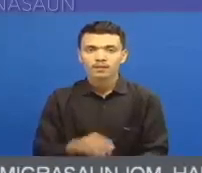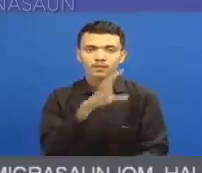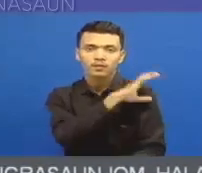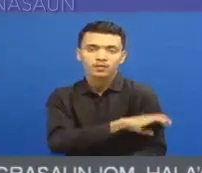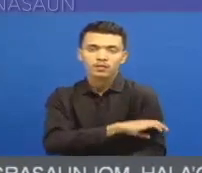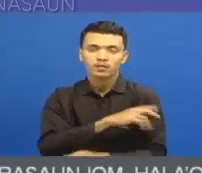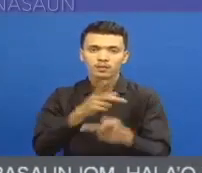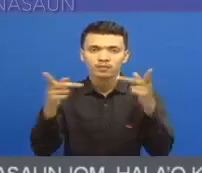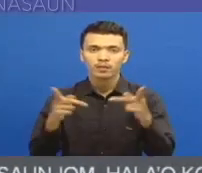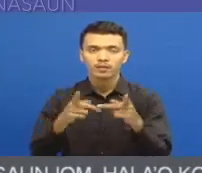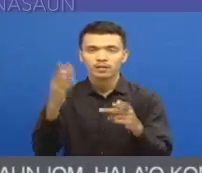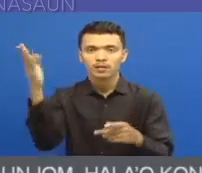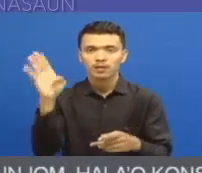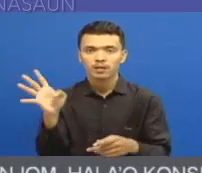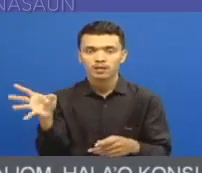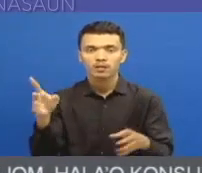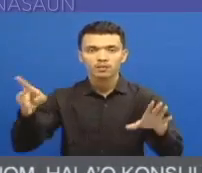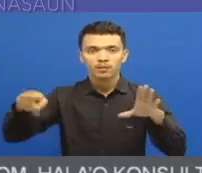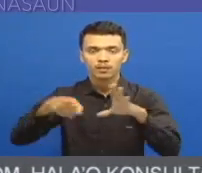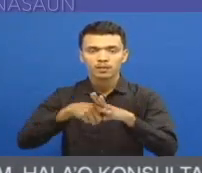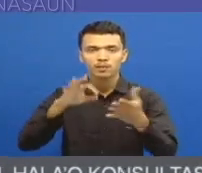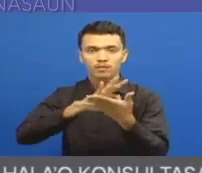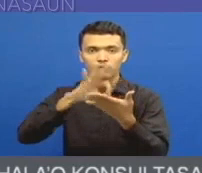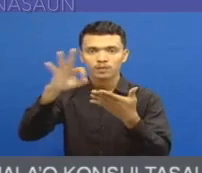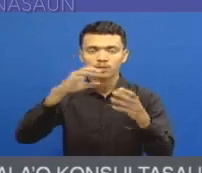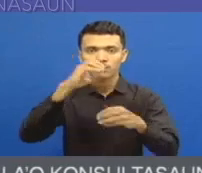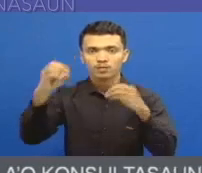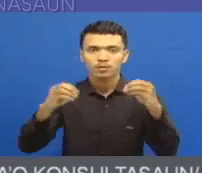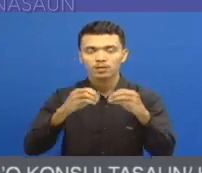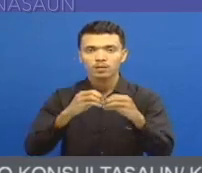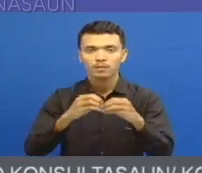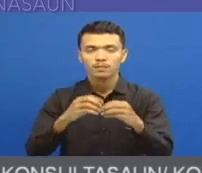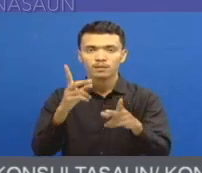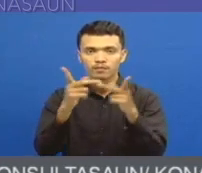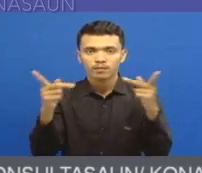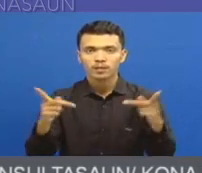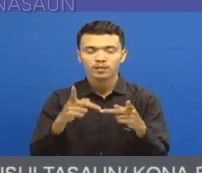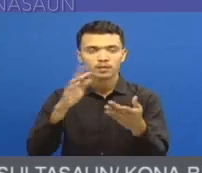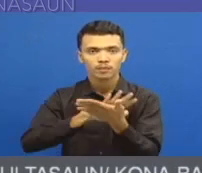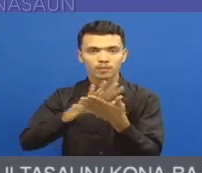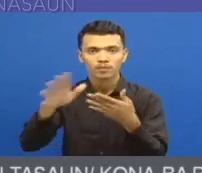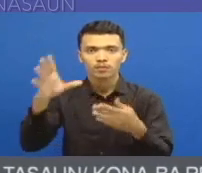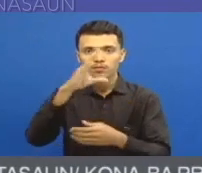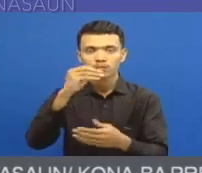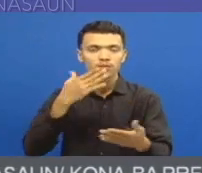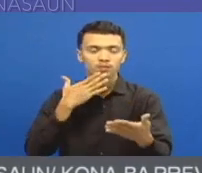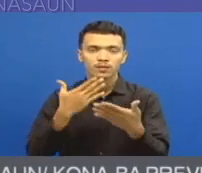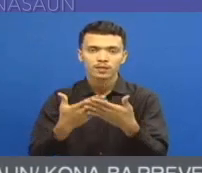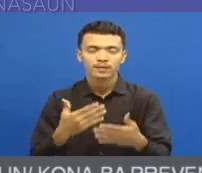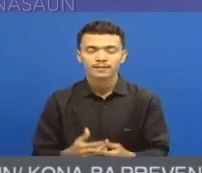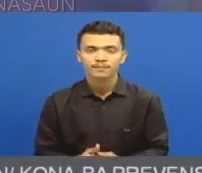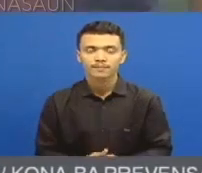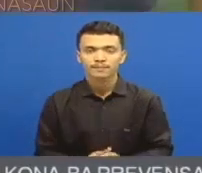Brigada Ambiental Ratnulo Ia Aileu participa formação com a maneira garante ambiente mos no saudável.